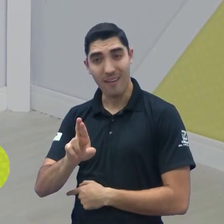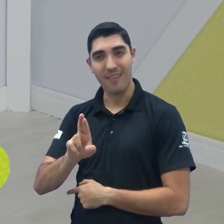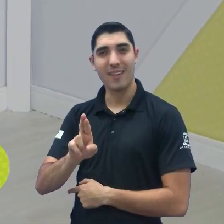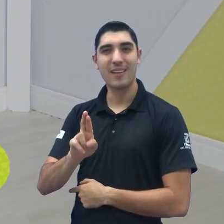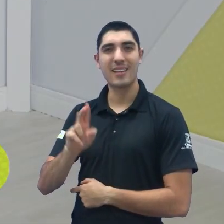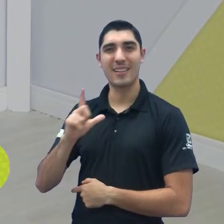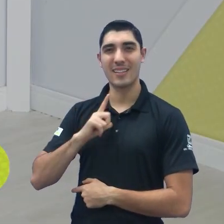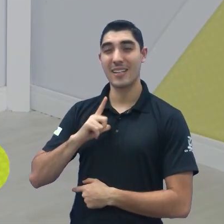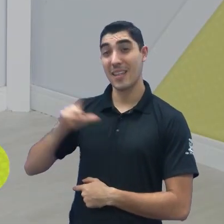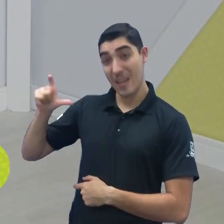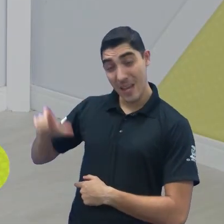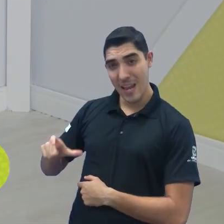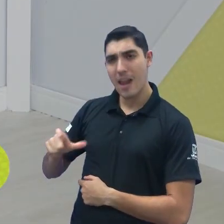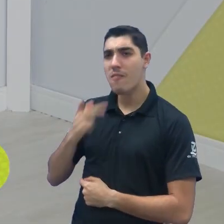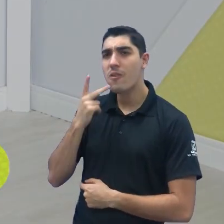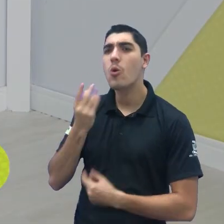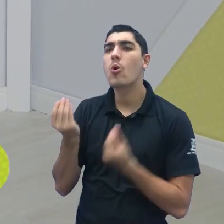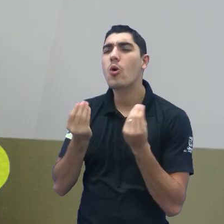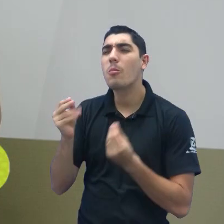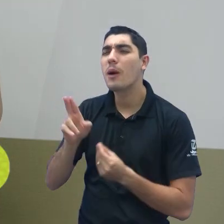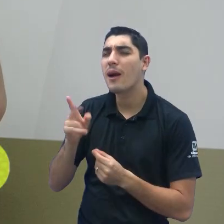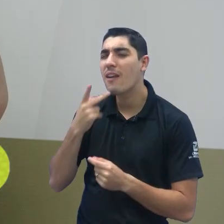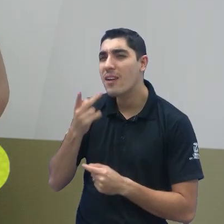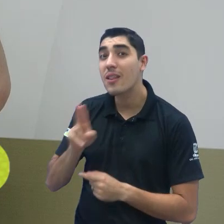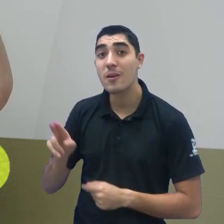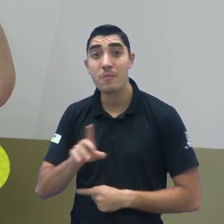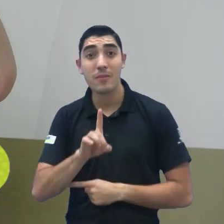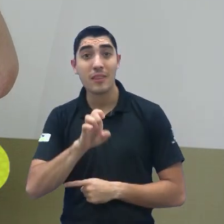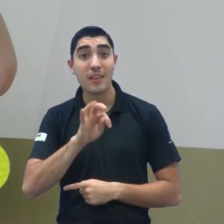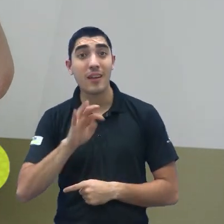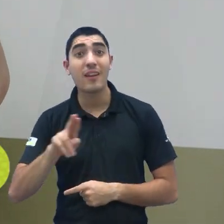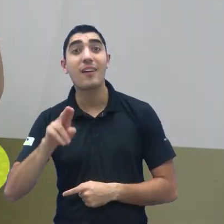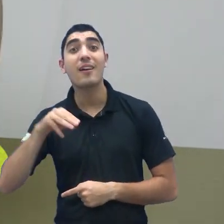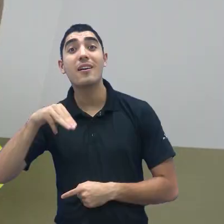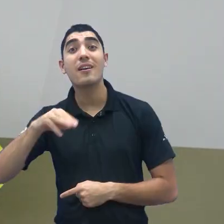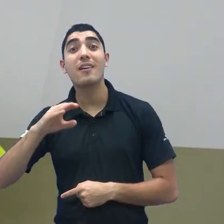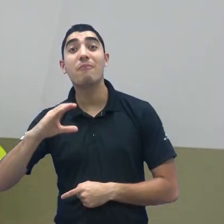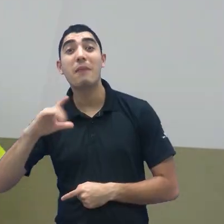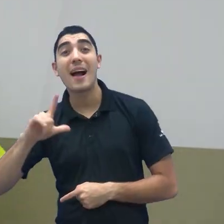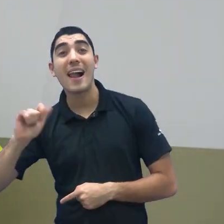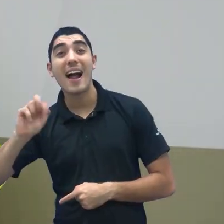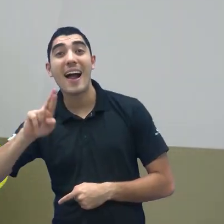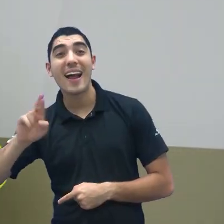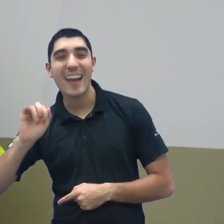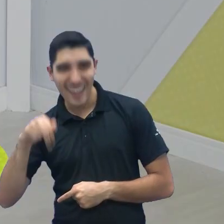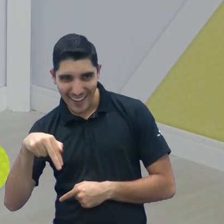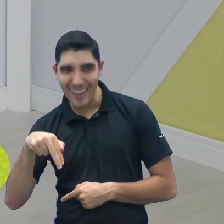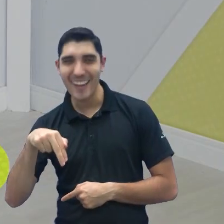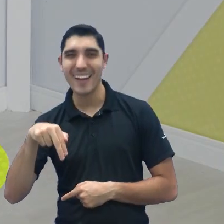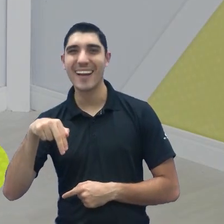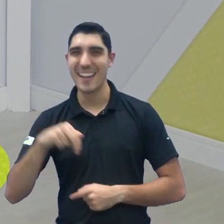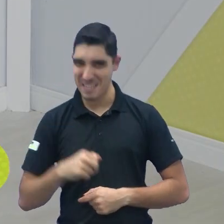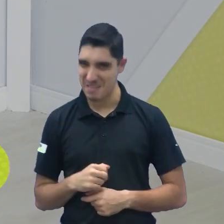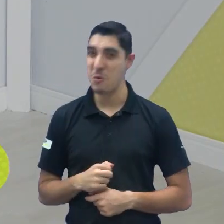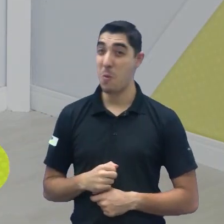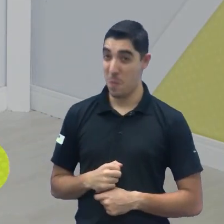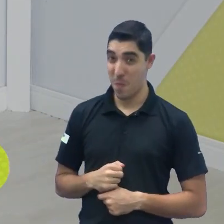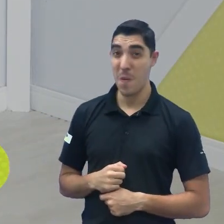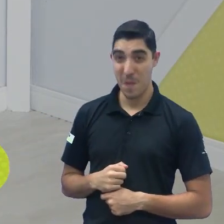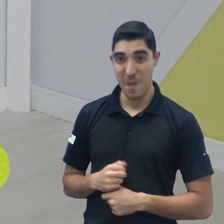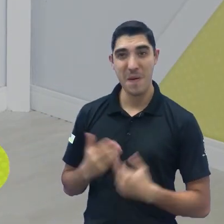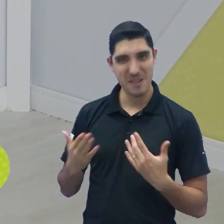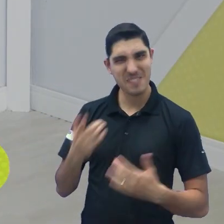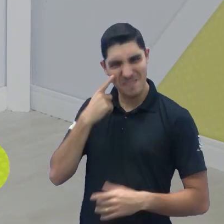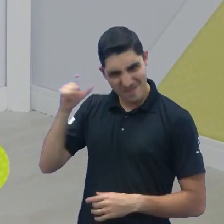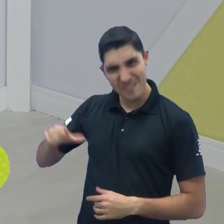Dudu é o autor da vinheta. Como é que é a vinheta do Dexter McClanahan? A famosa Dexter McClanahan. É pra pouco isso aí, tá? Essa foi boa. No gogó. Por isso que ele é o